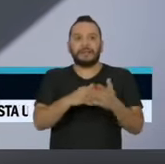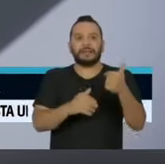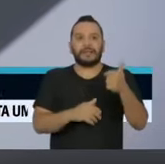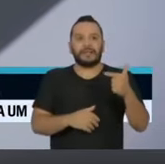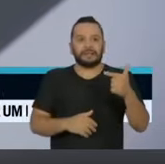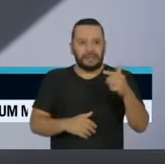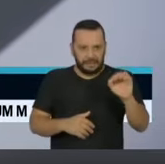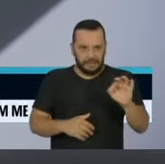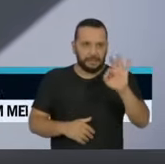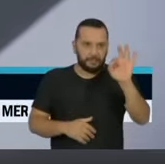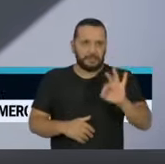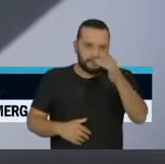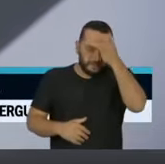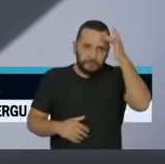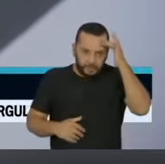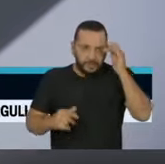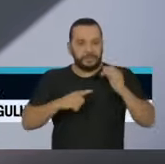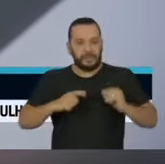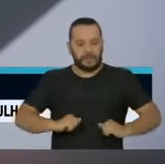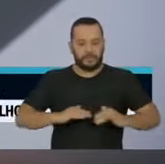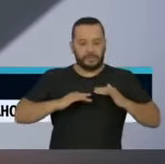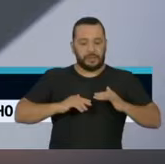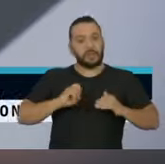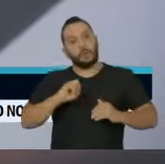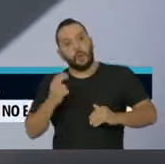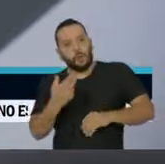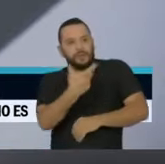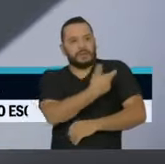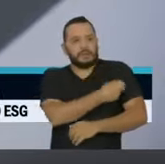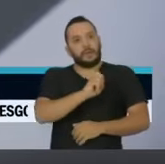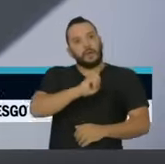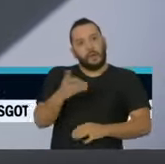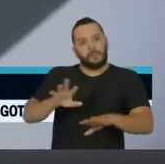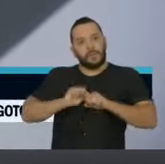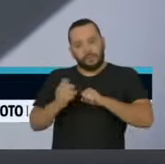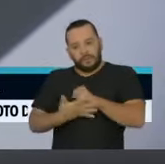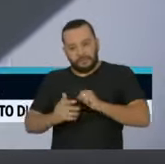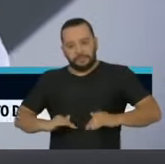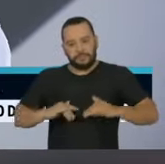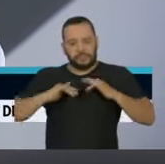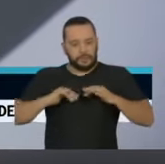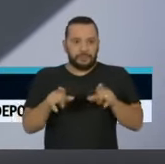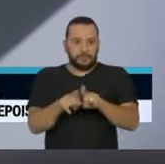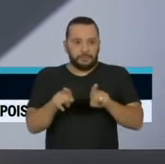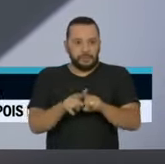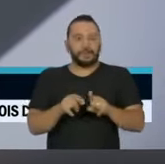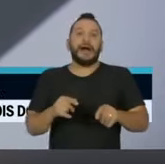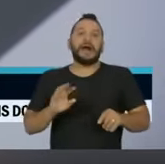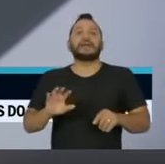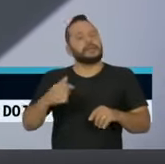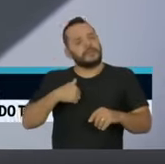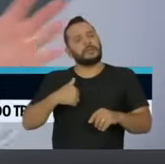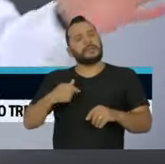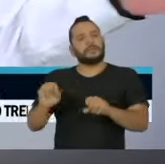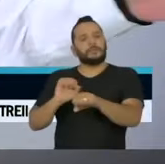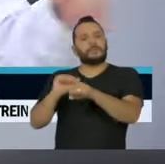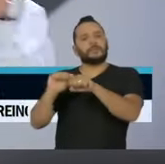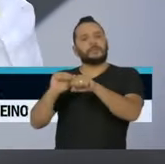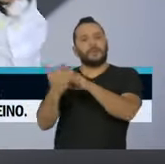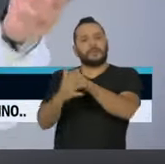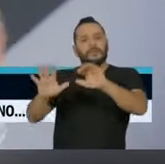humanizadas ou com vacina ou pegar a doença e quando se pega isso vírus arrefece